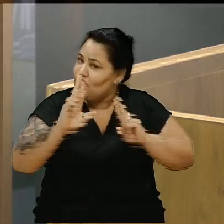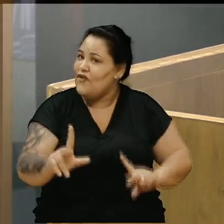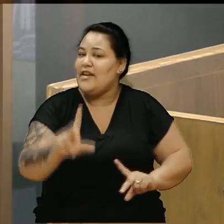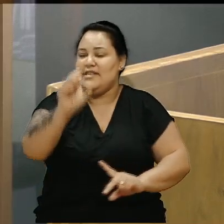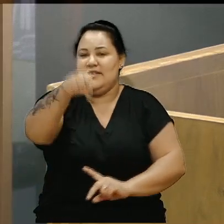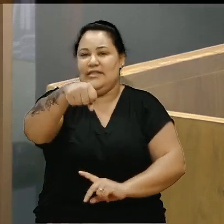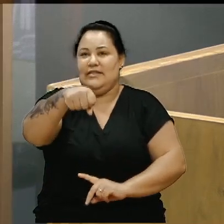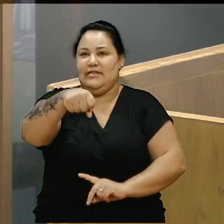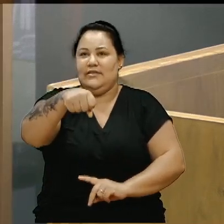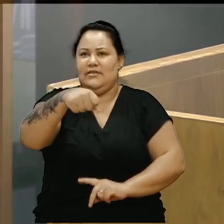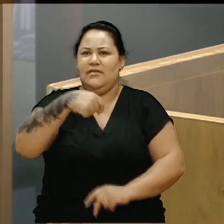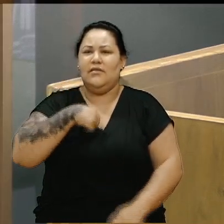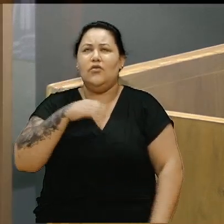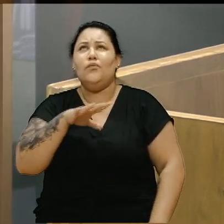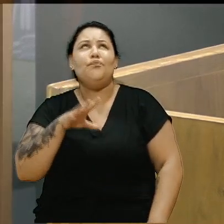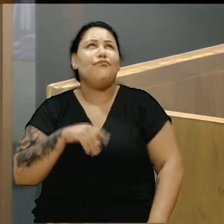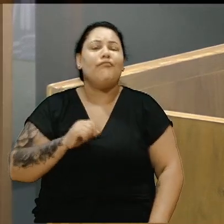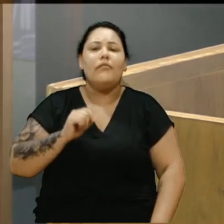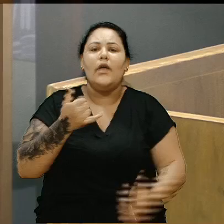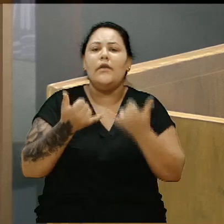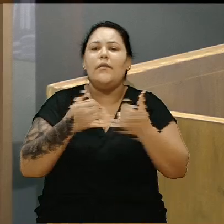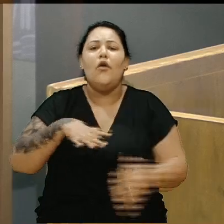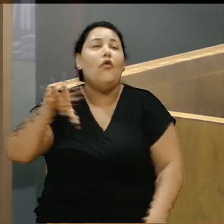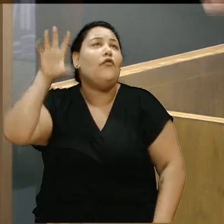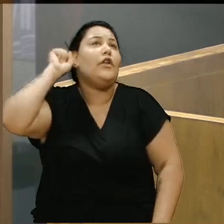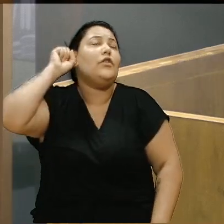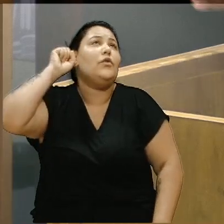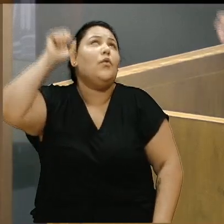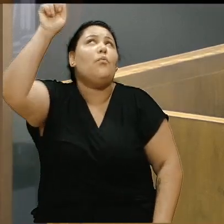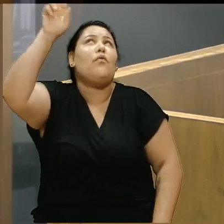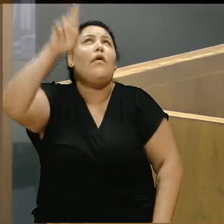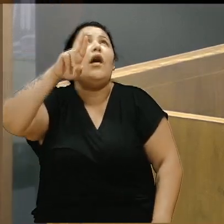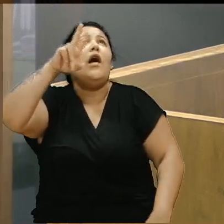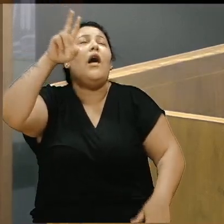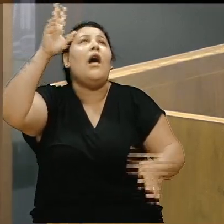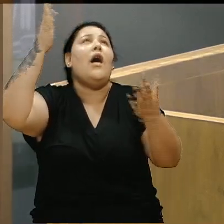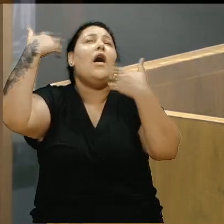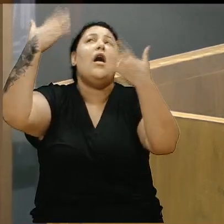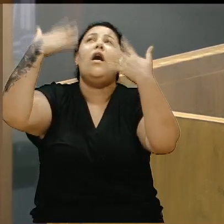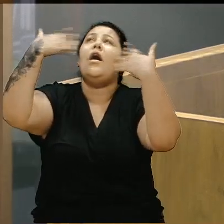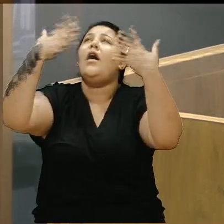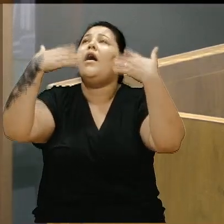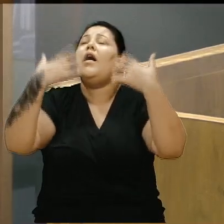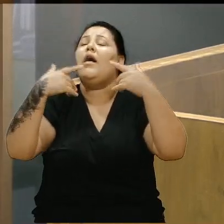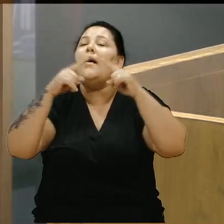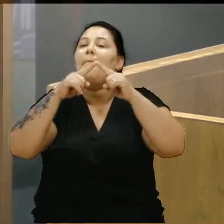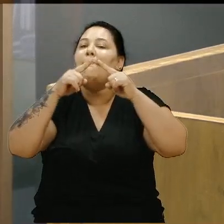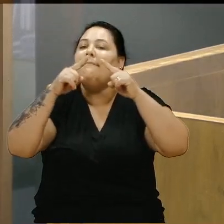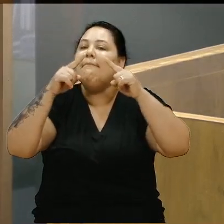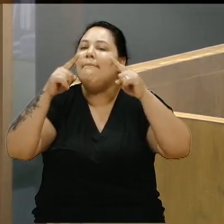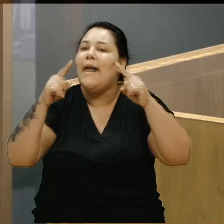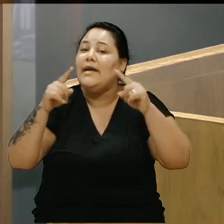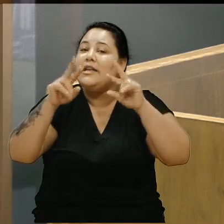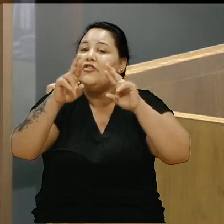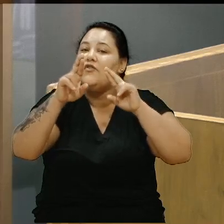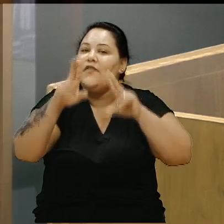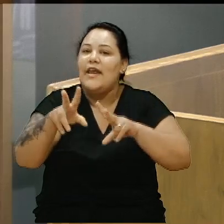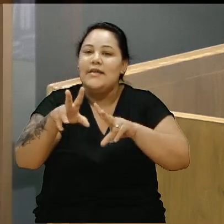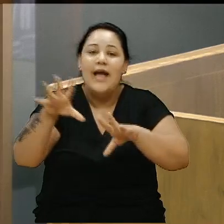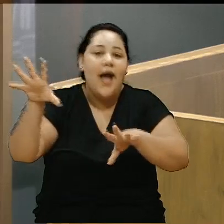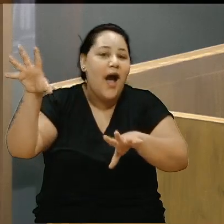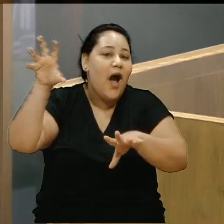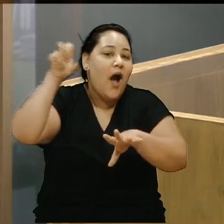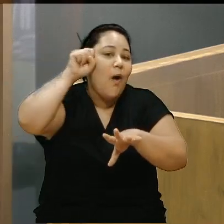o barulho dos ar-condicionado, escuto o murmúrio aquele, mas o escutar, a diferença é dar sentido,